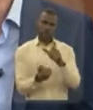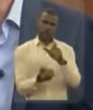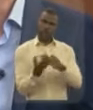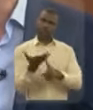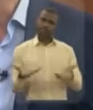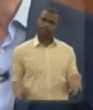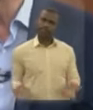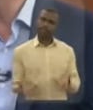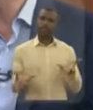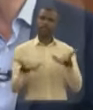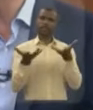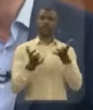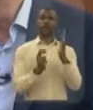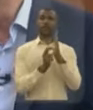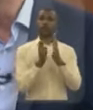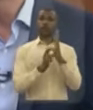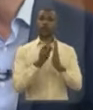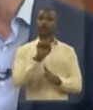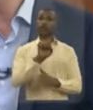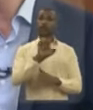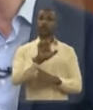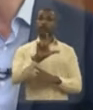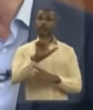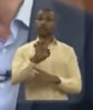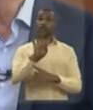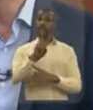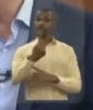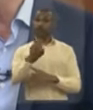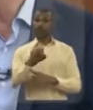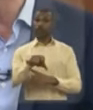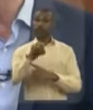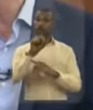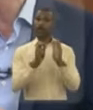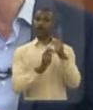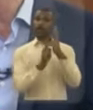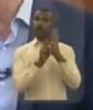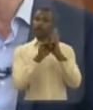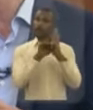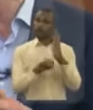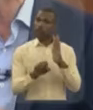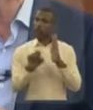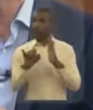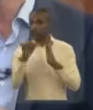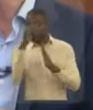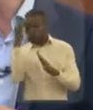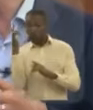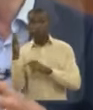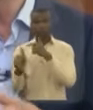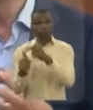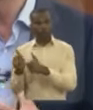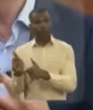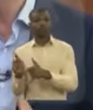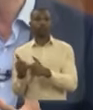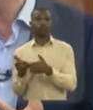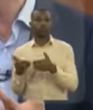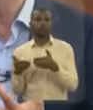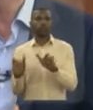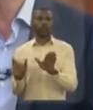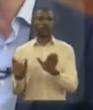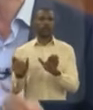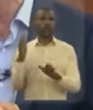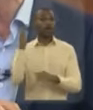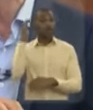incentivo tributário seletivo para reduzir impostos de quem for gerar emprego na cidade Santo André ainda tem